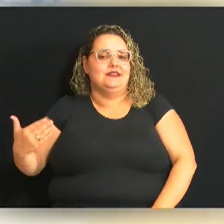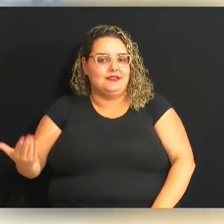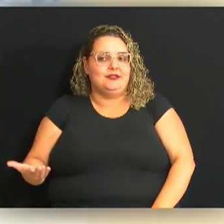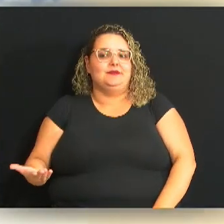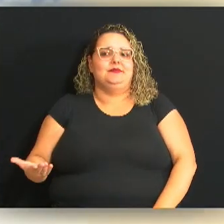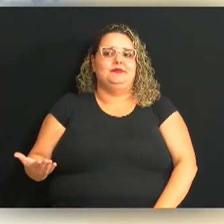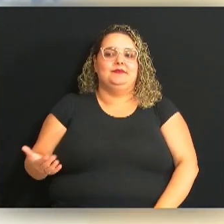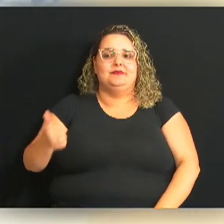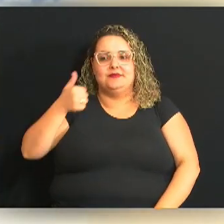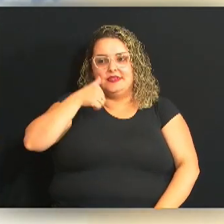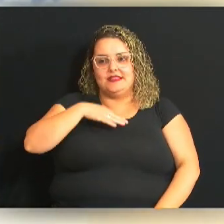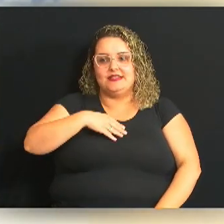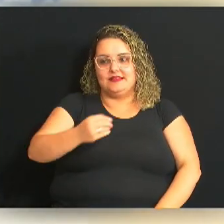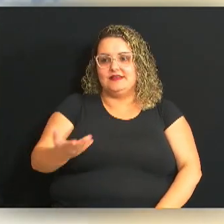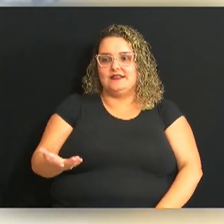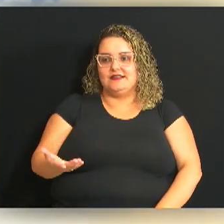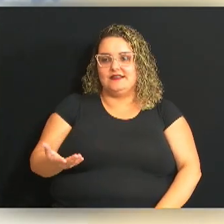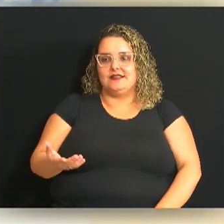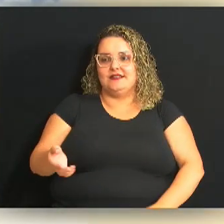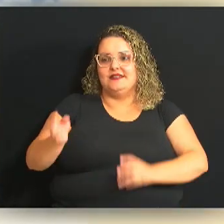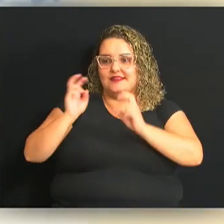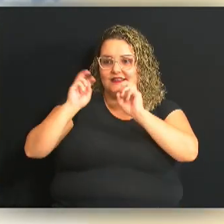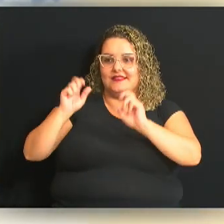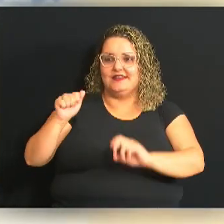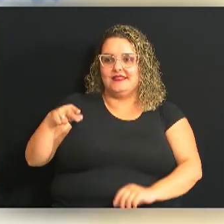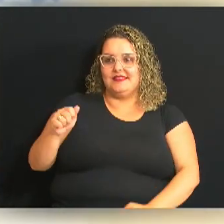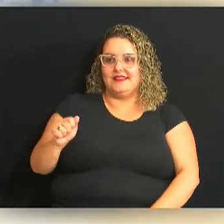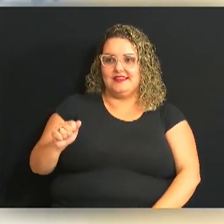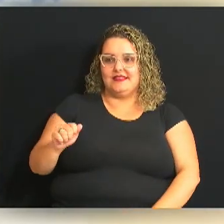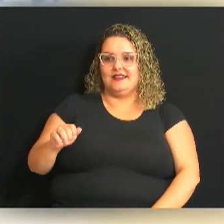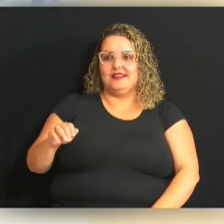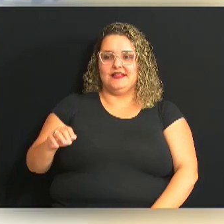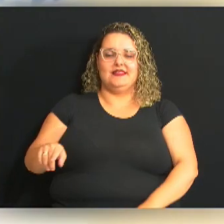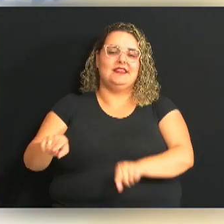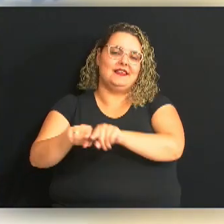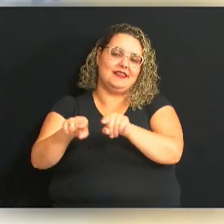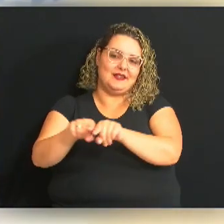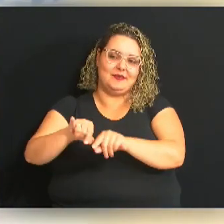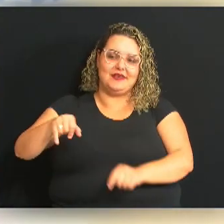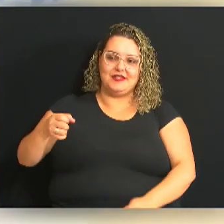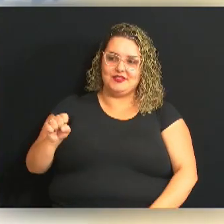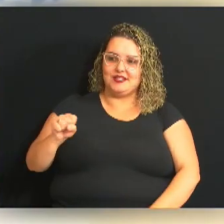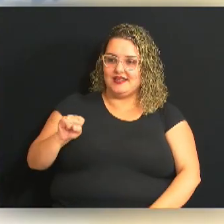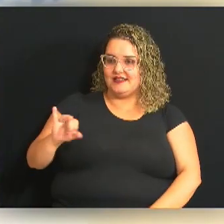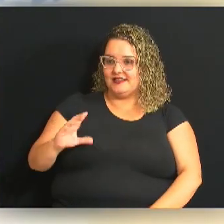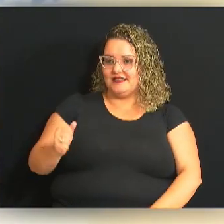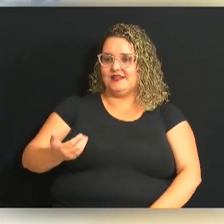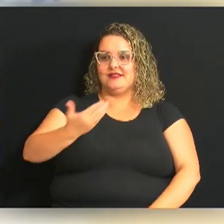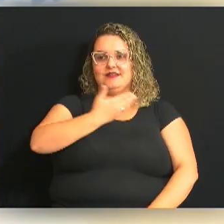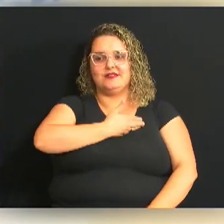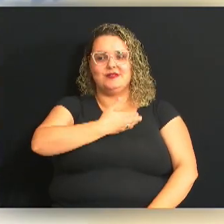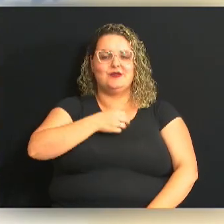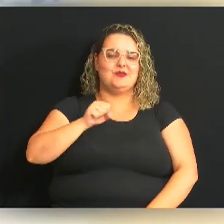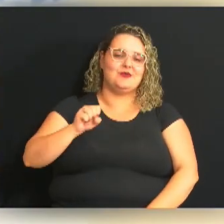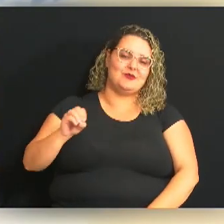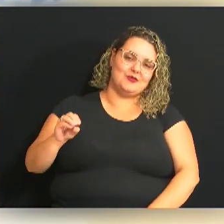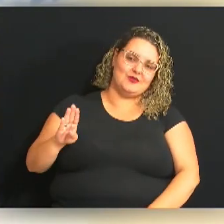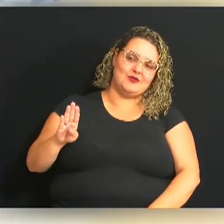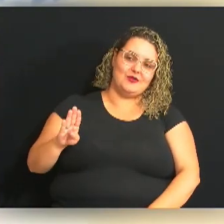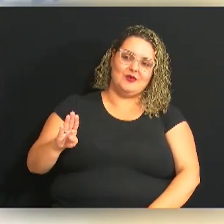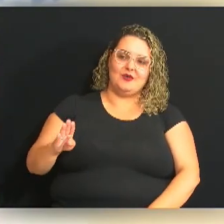minhas filhas, que está gritando ali, Ana Beatriz, Jessiquinha, aos amigos, pessoal Sob Medida, meus amigos do dia a